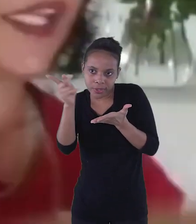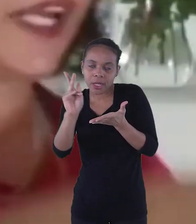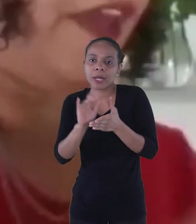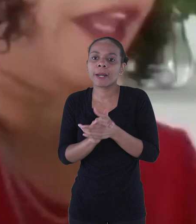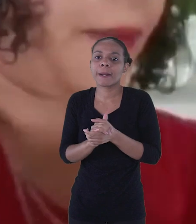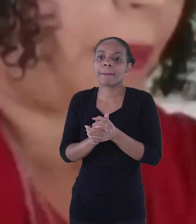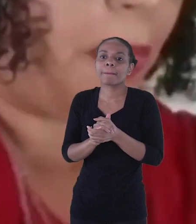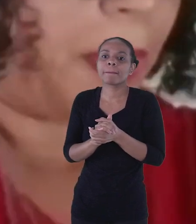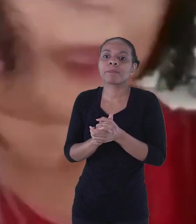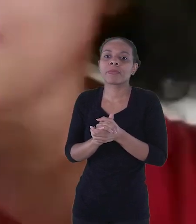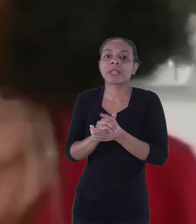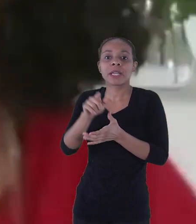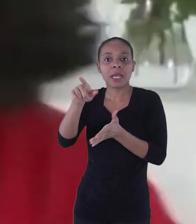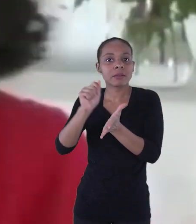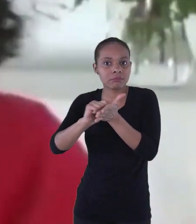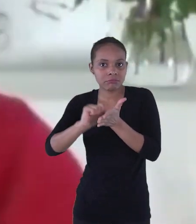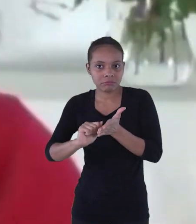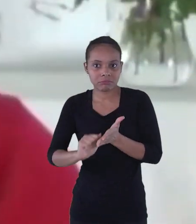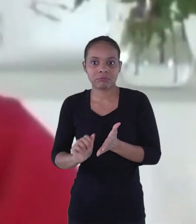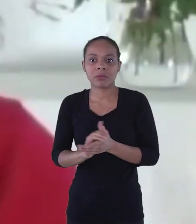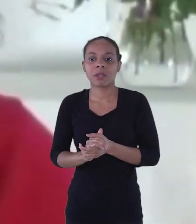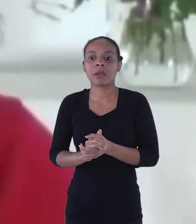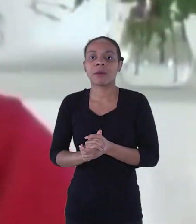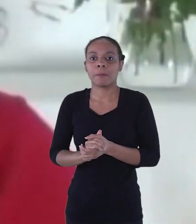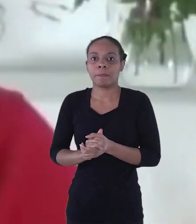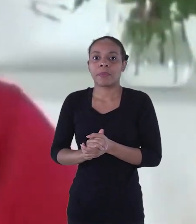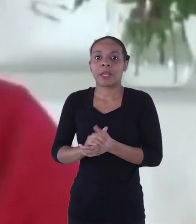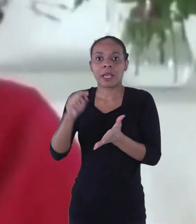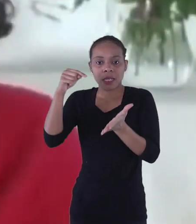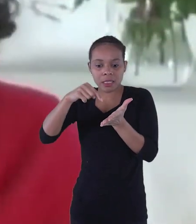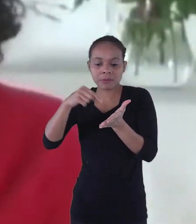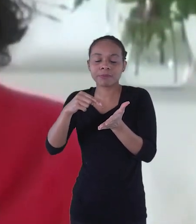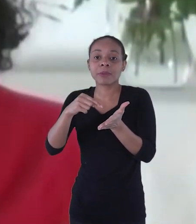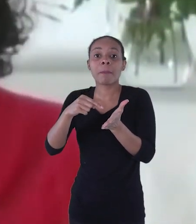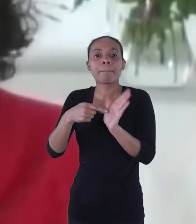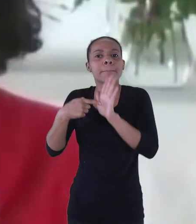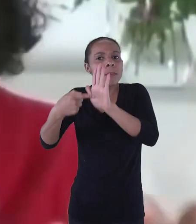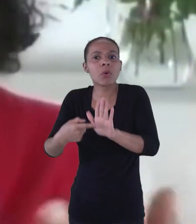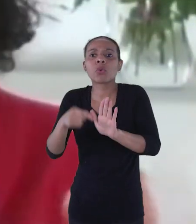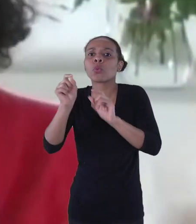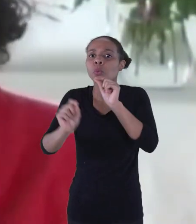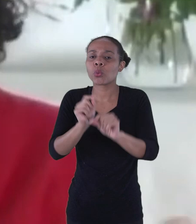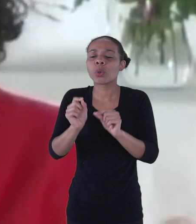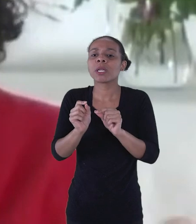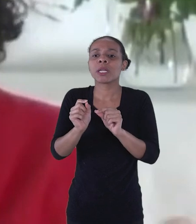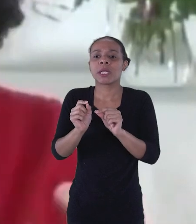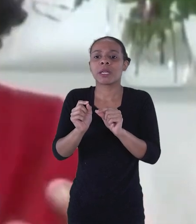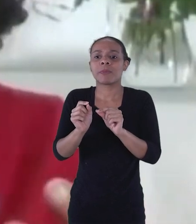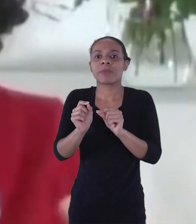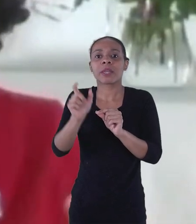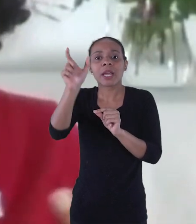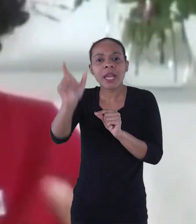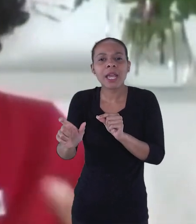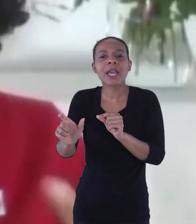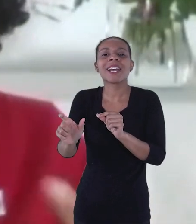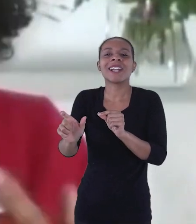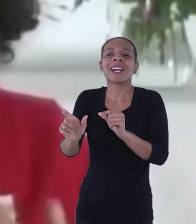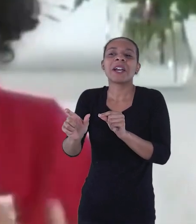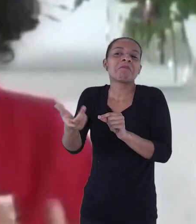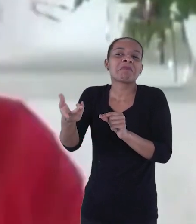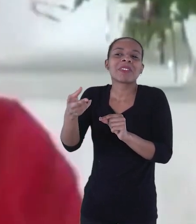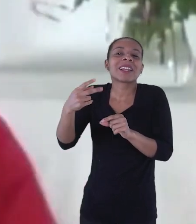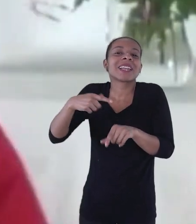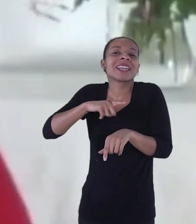Meu Destino Era Escrever. Nessa obra dela, fica claro para a gente, ela rememora Ciamaruca, ela